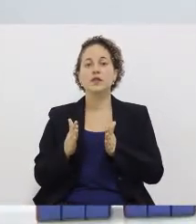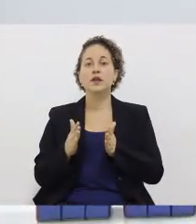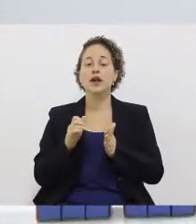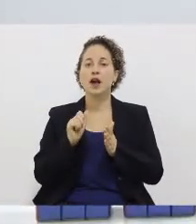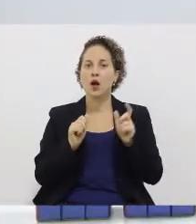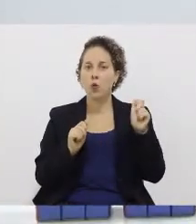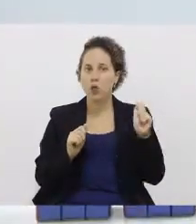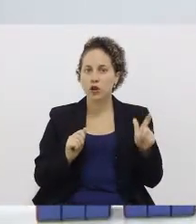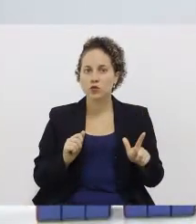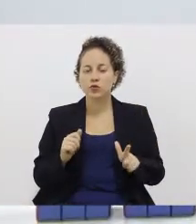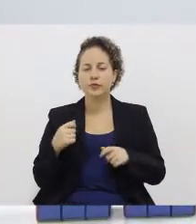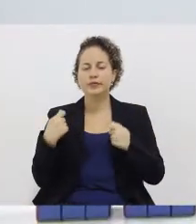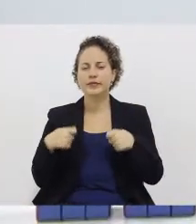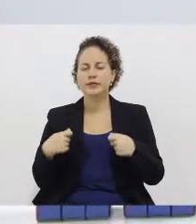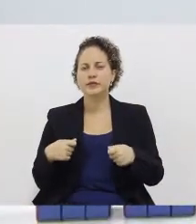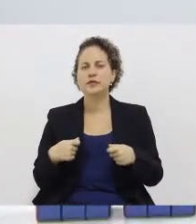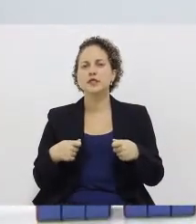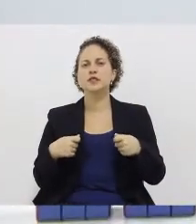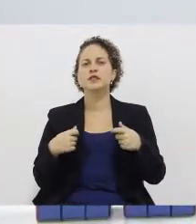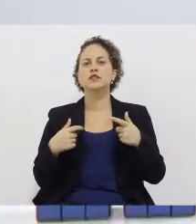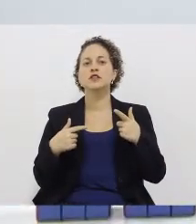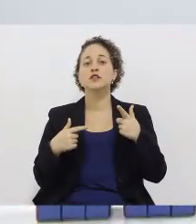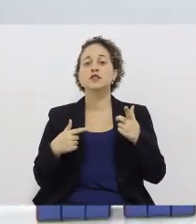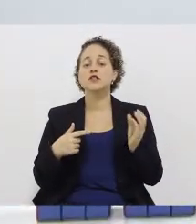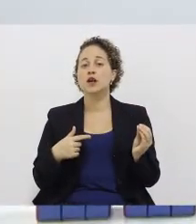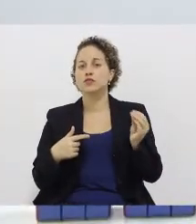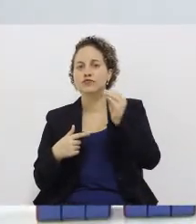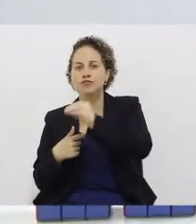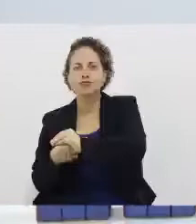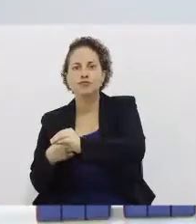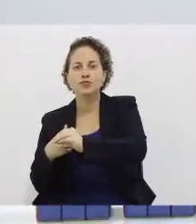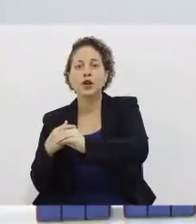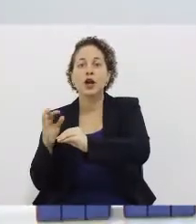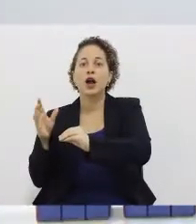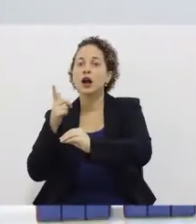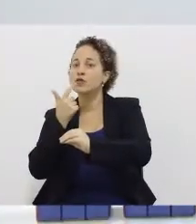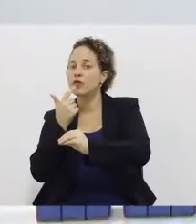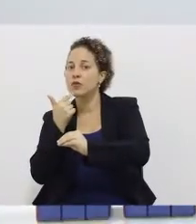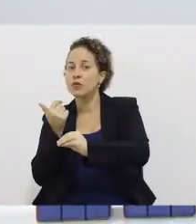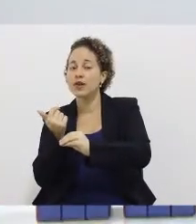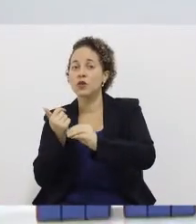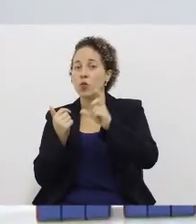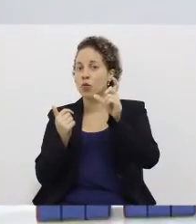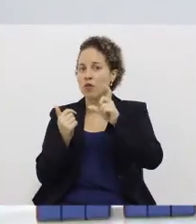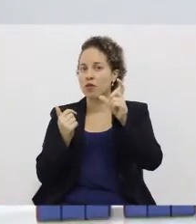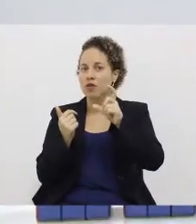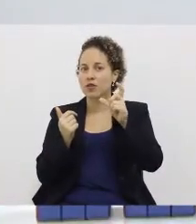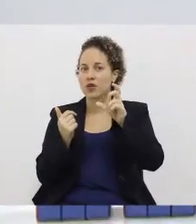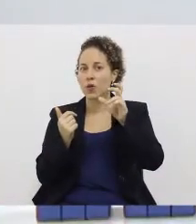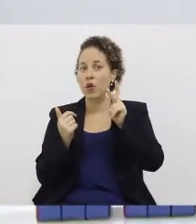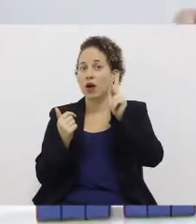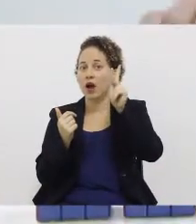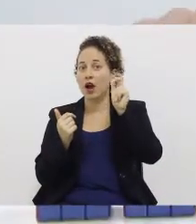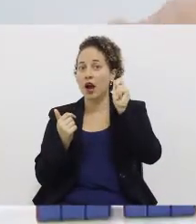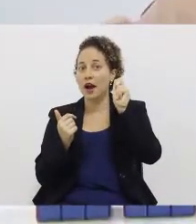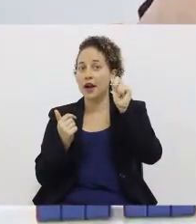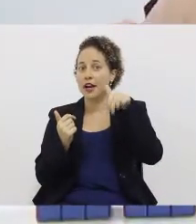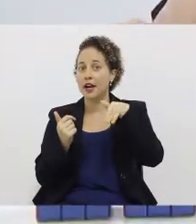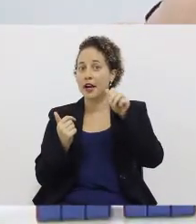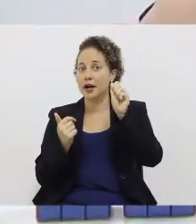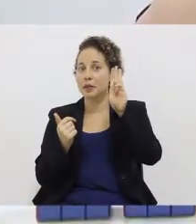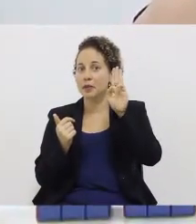por sua vez, só fornece peças para o operador vermelho acompanhadas do cartão Kanban. Então, digamos que